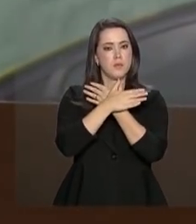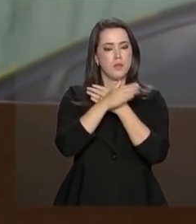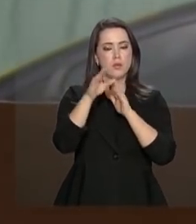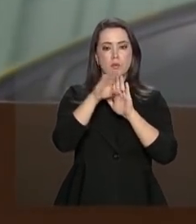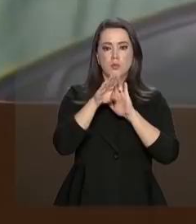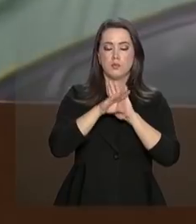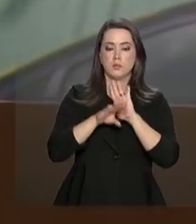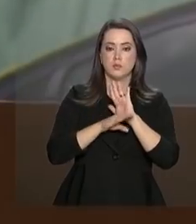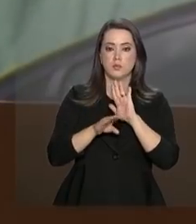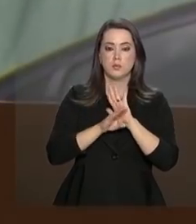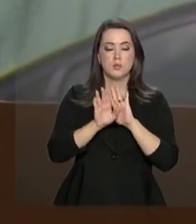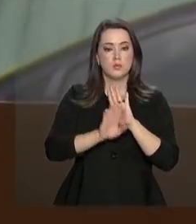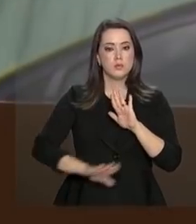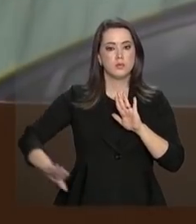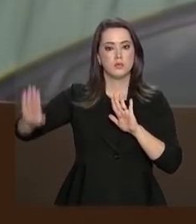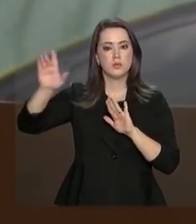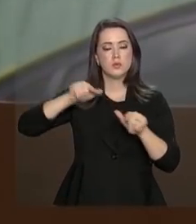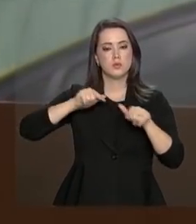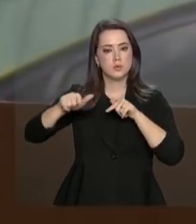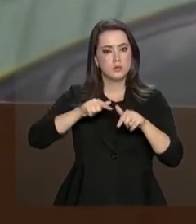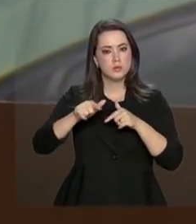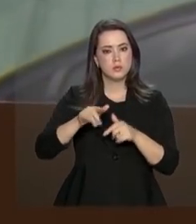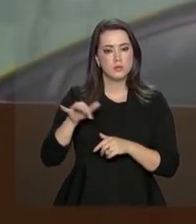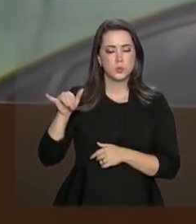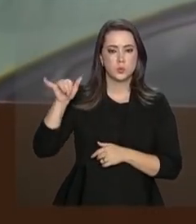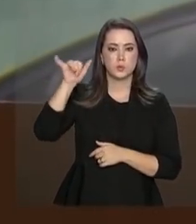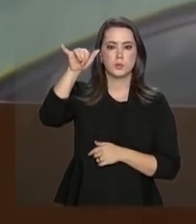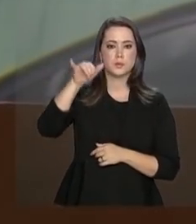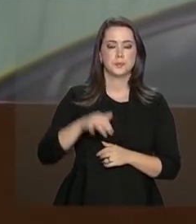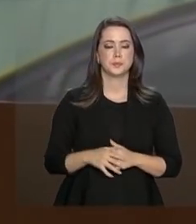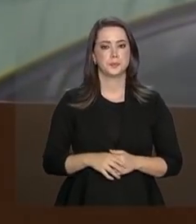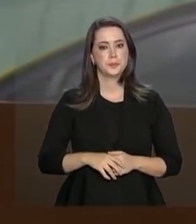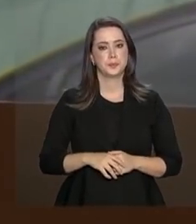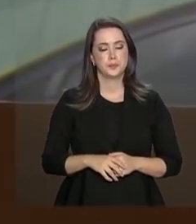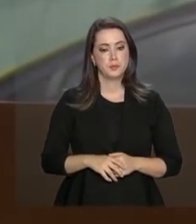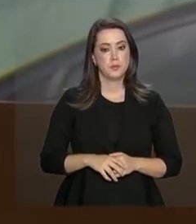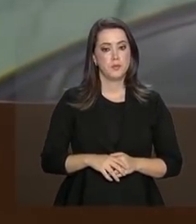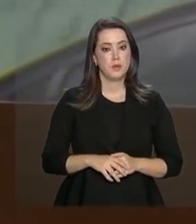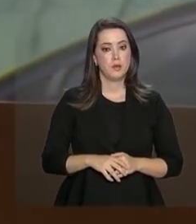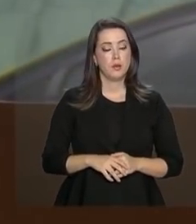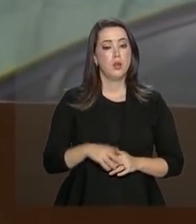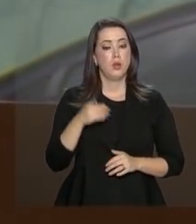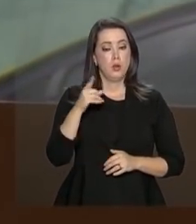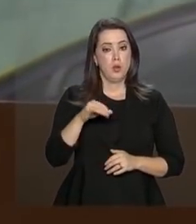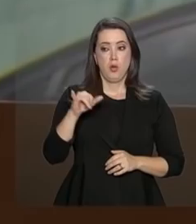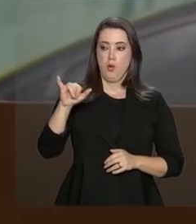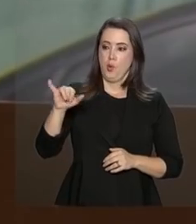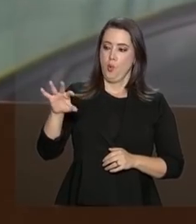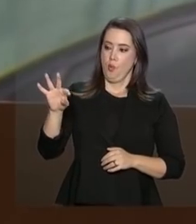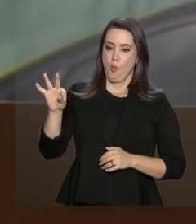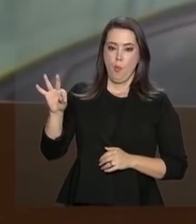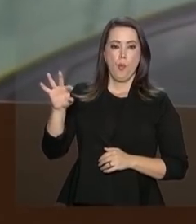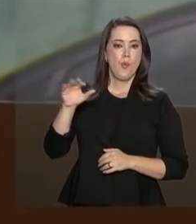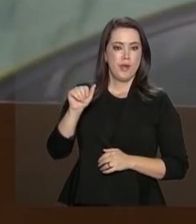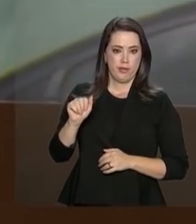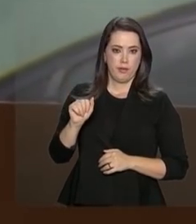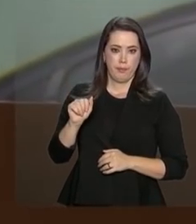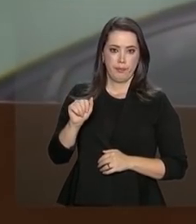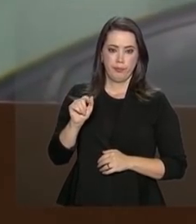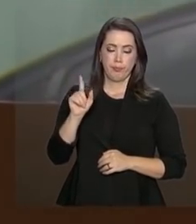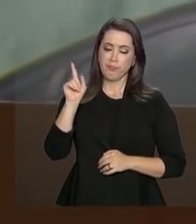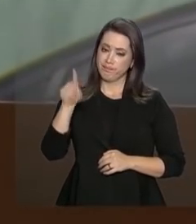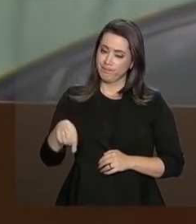Programa Nacional de atividades espaciais o Instituto de Tecnologia da Aeronáutica o